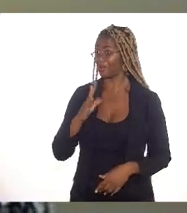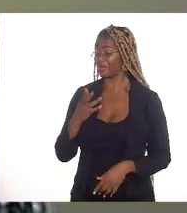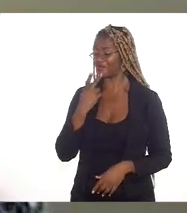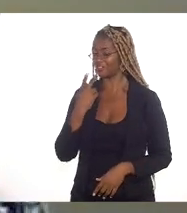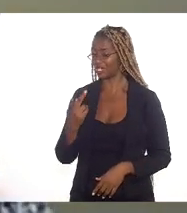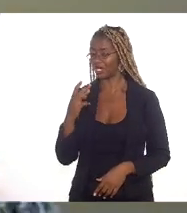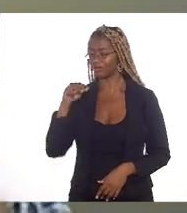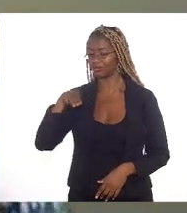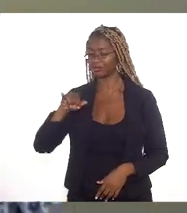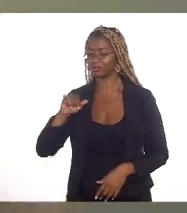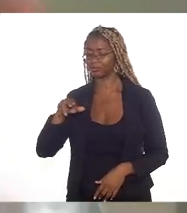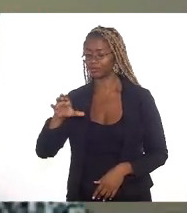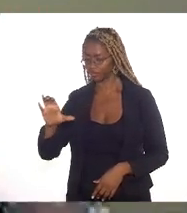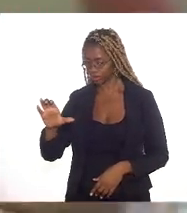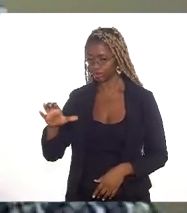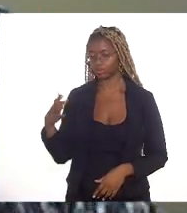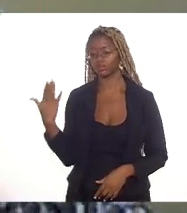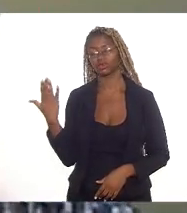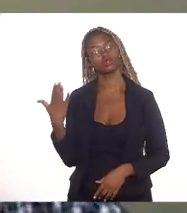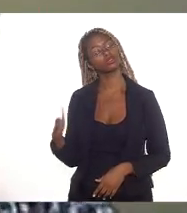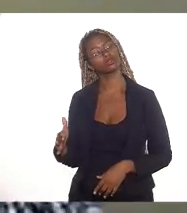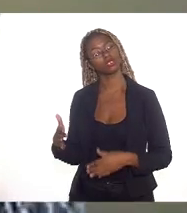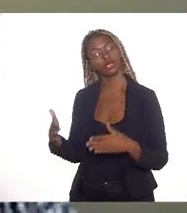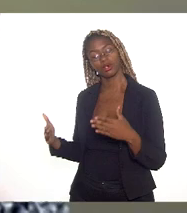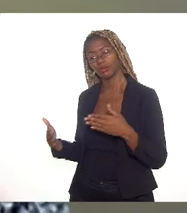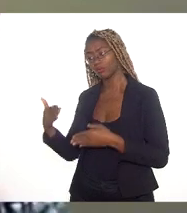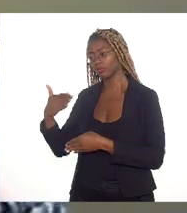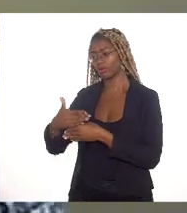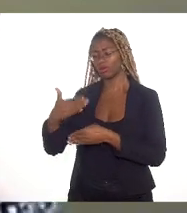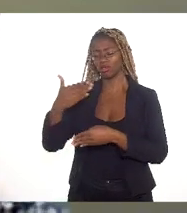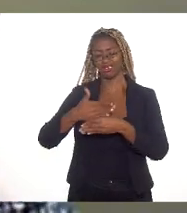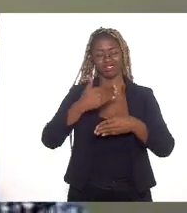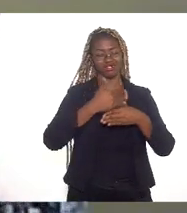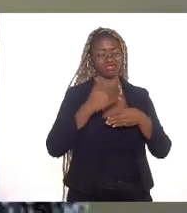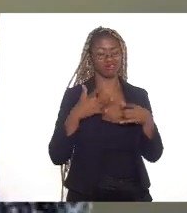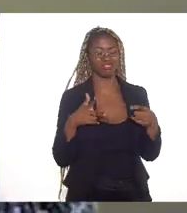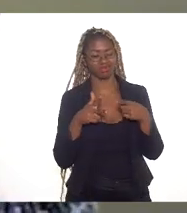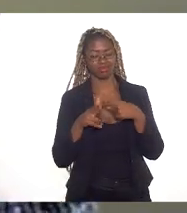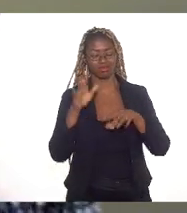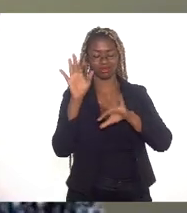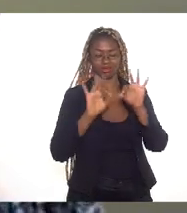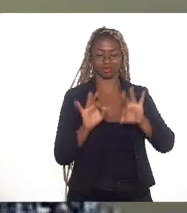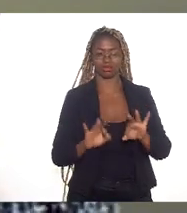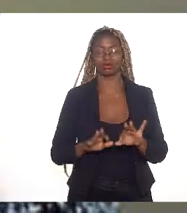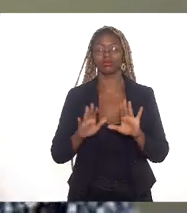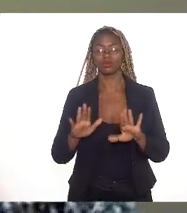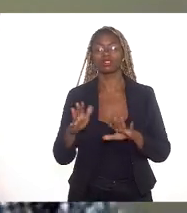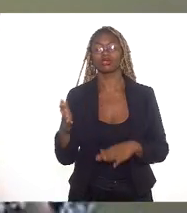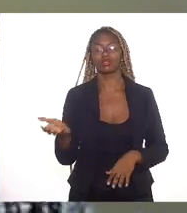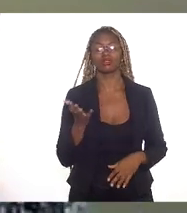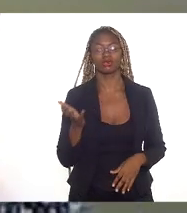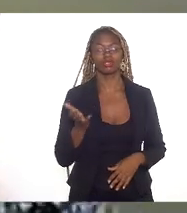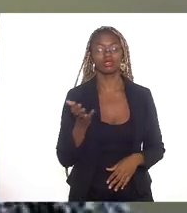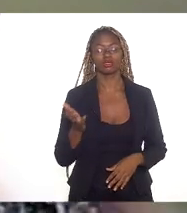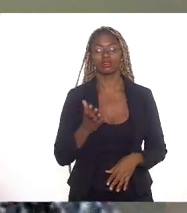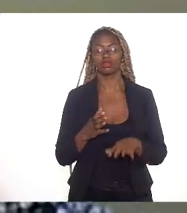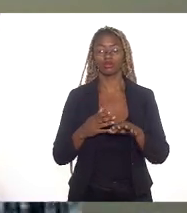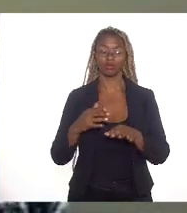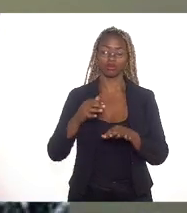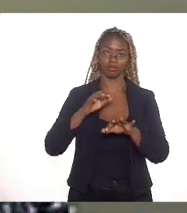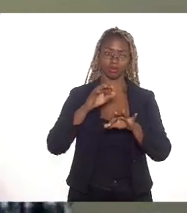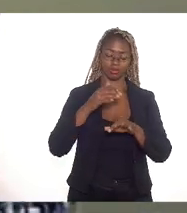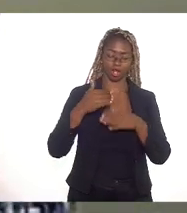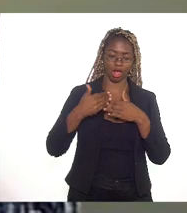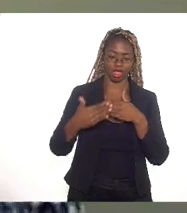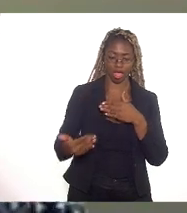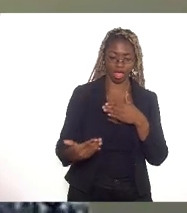não querendo obstaculizar o projeto, mas querendo, né, que o projeto fosse examinado